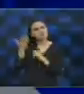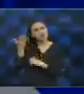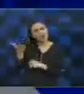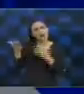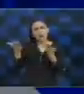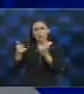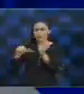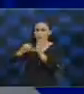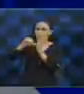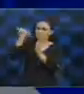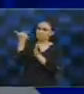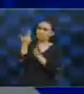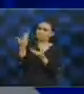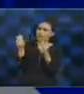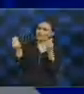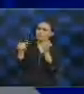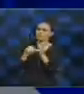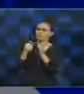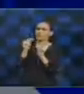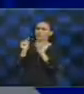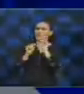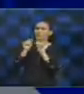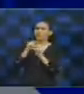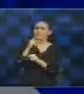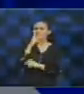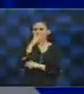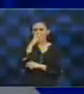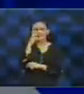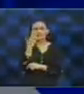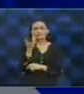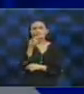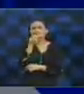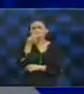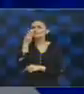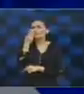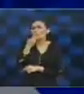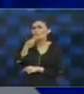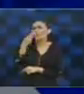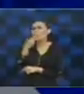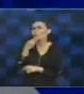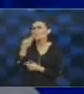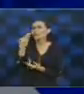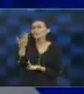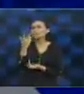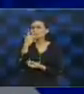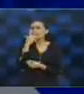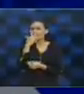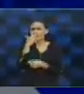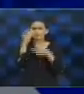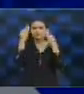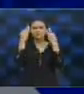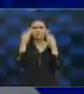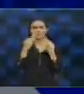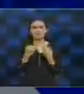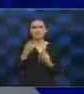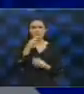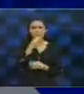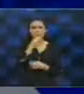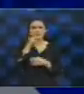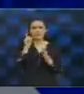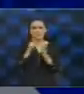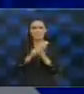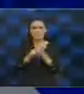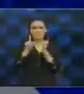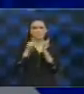Marcelo Ramos nos bastidores. Ele parece um doce, um anjo, quando fala treinadinho para você. Aqui eu